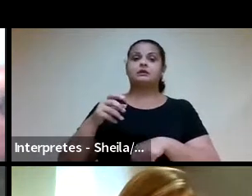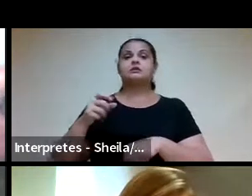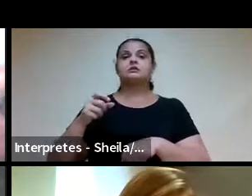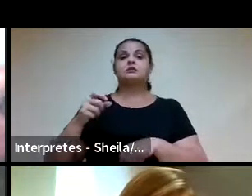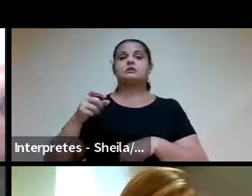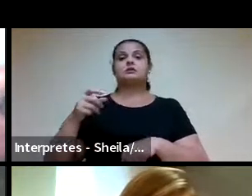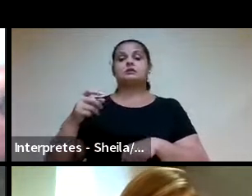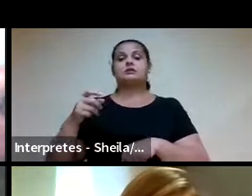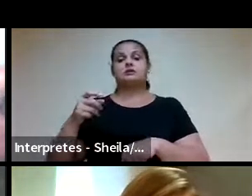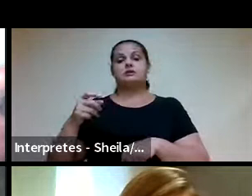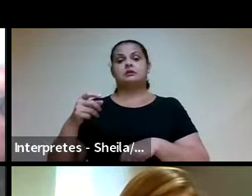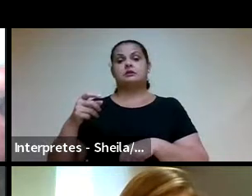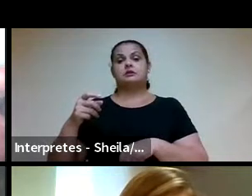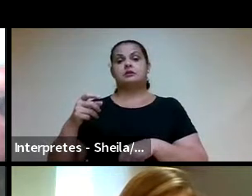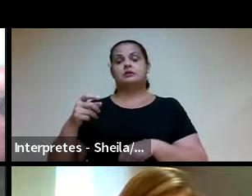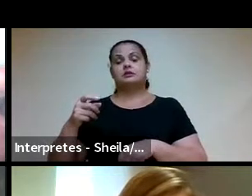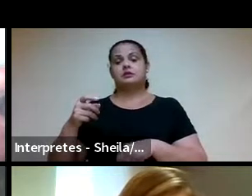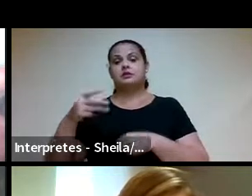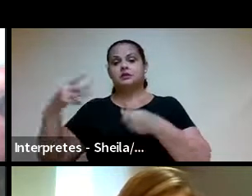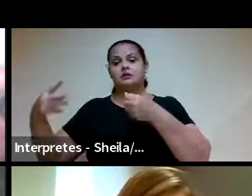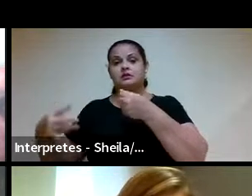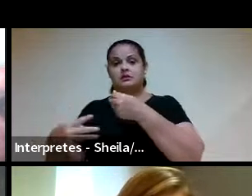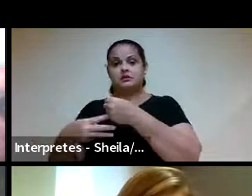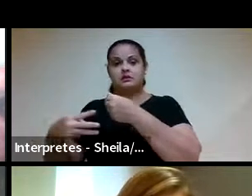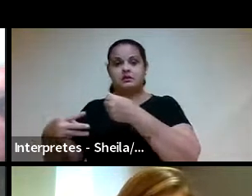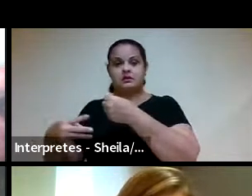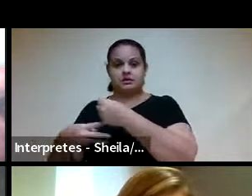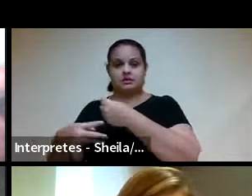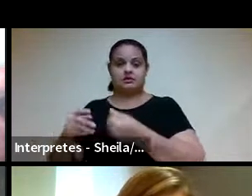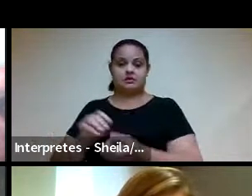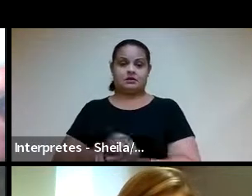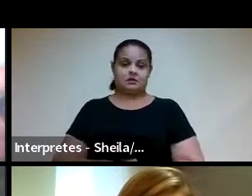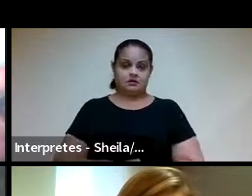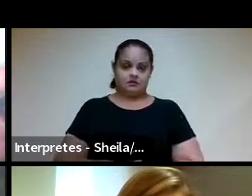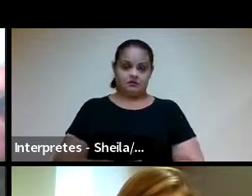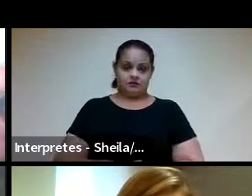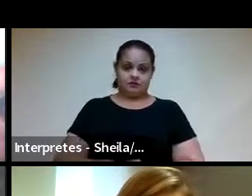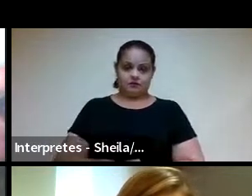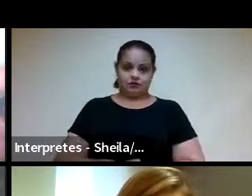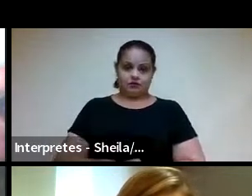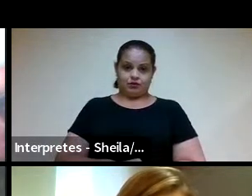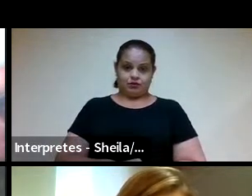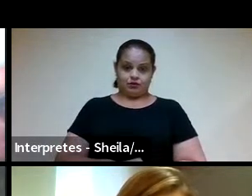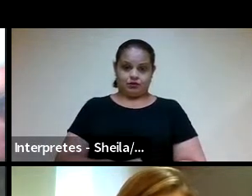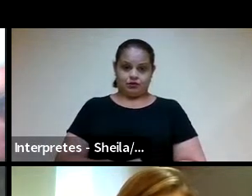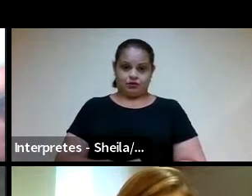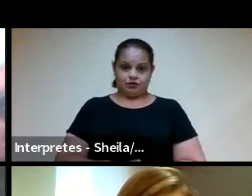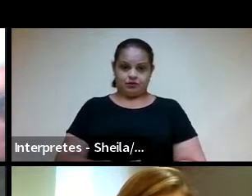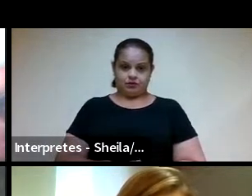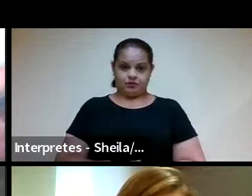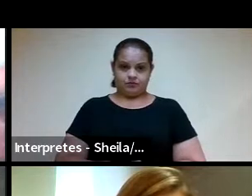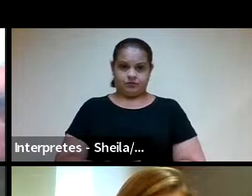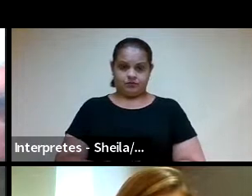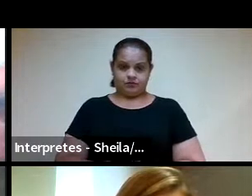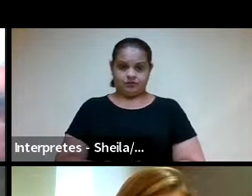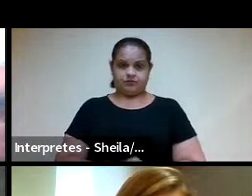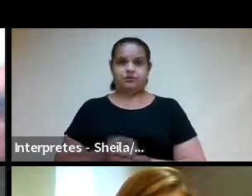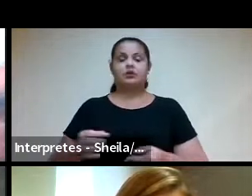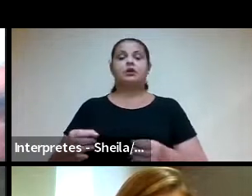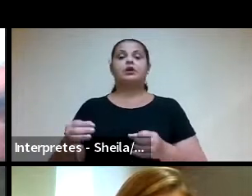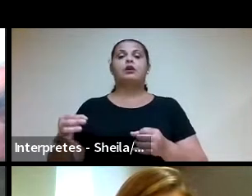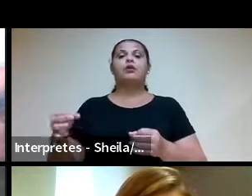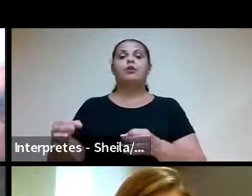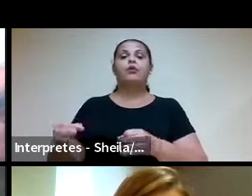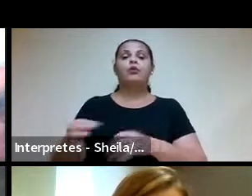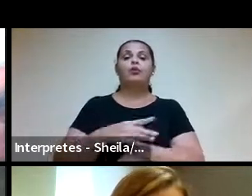Ora, o último parente, de fato, que assumiu a prefeitura de Guamaré é tio do recorrido,